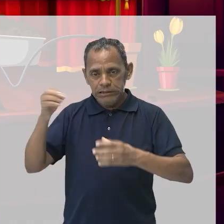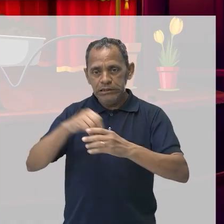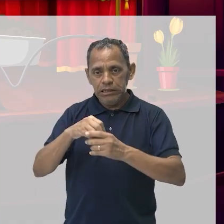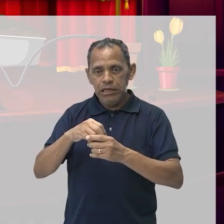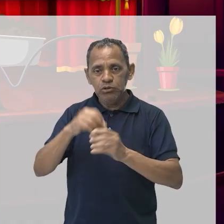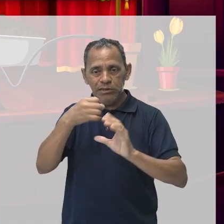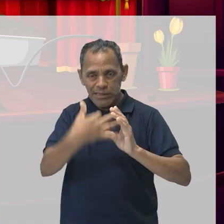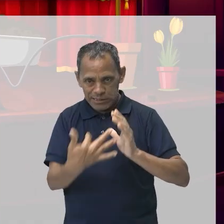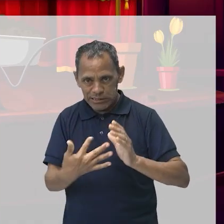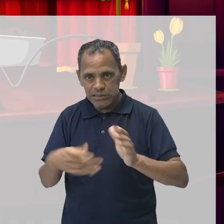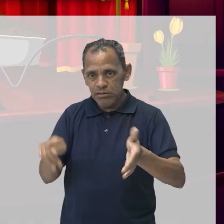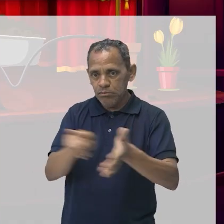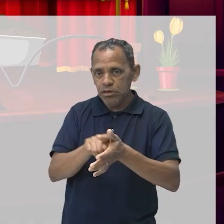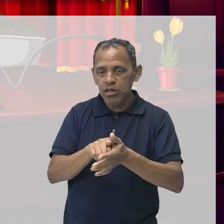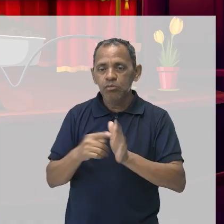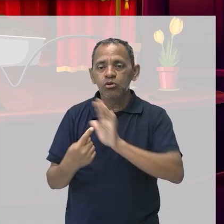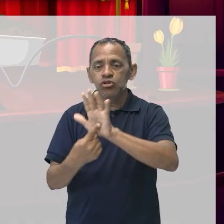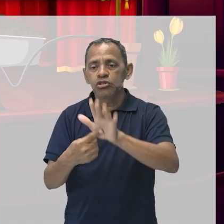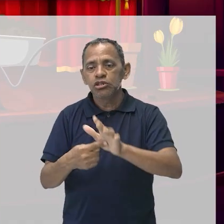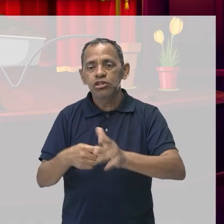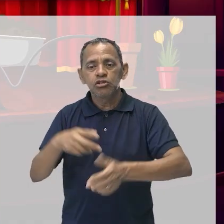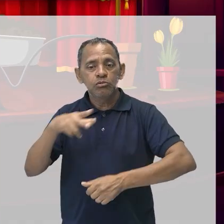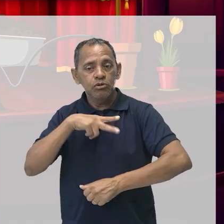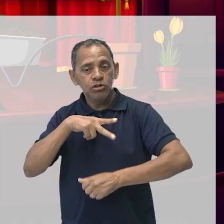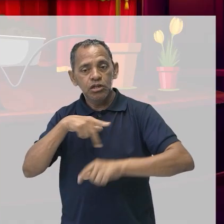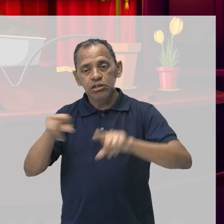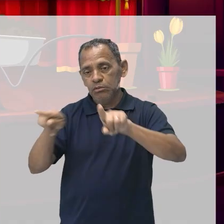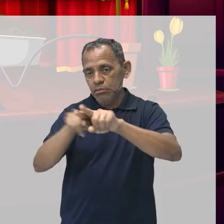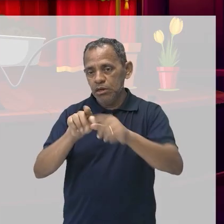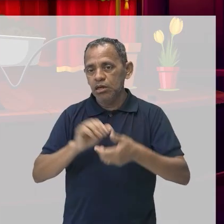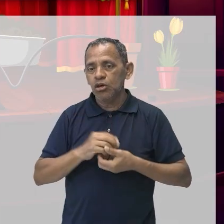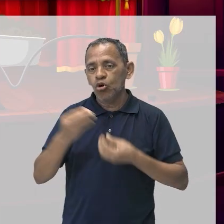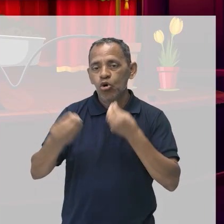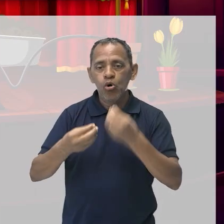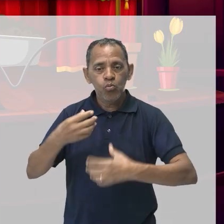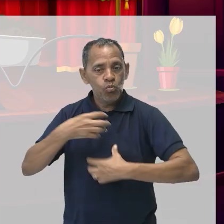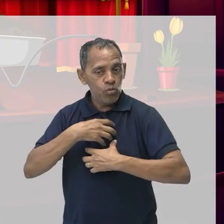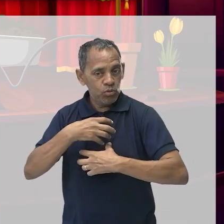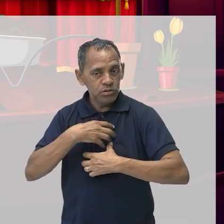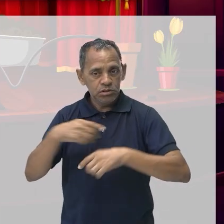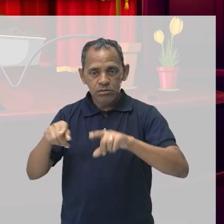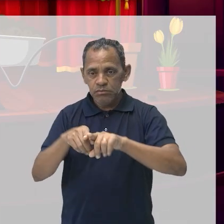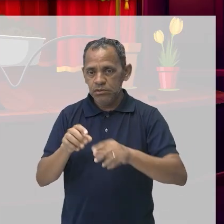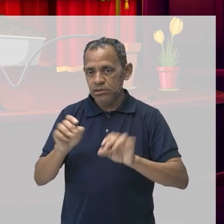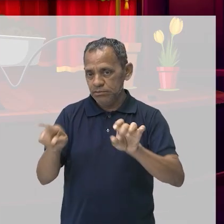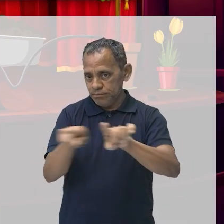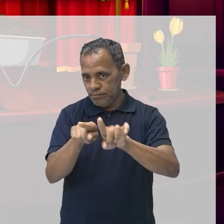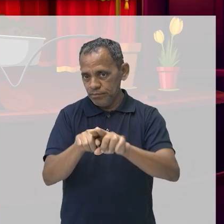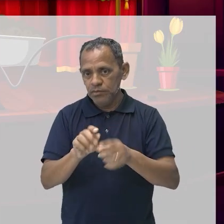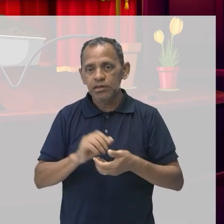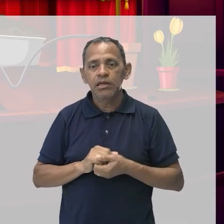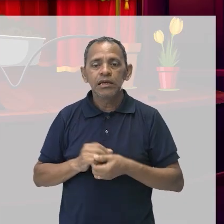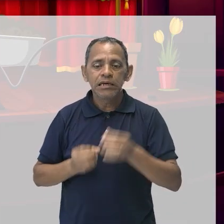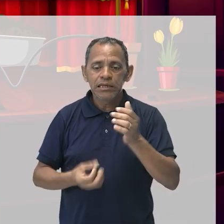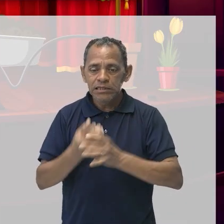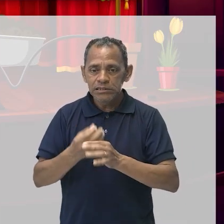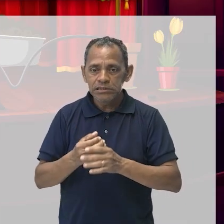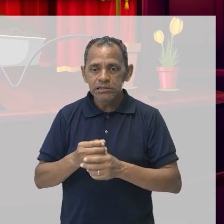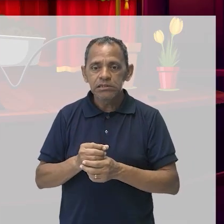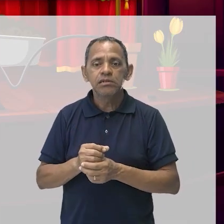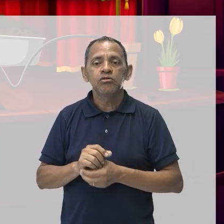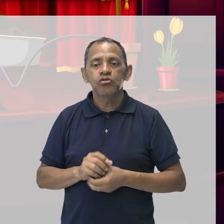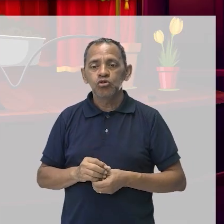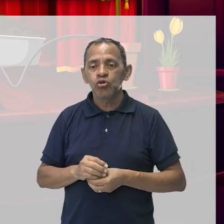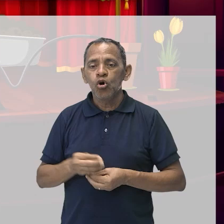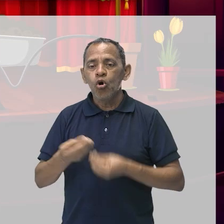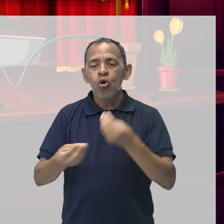caracterização, ajudando a definir a personalidade, o estado emocional e até a origem geográfica do personagem, que